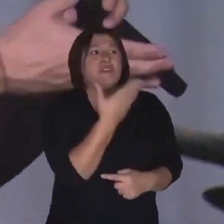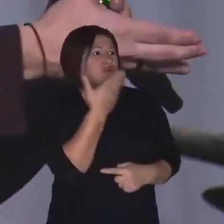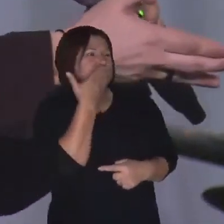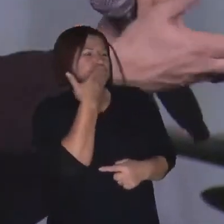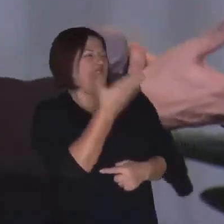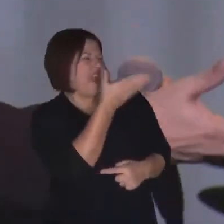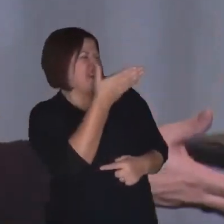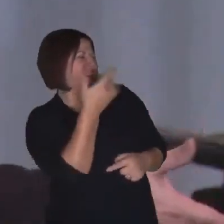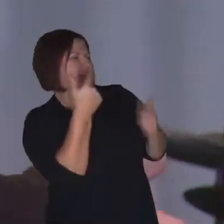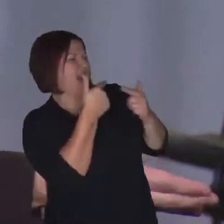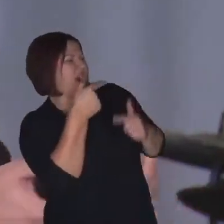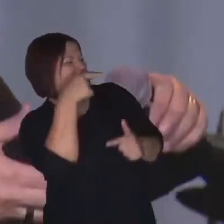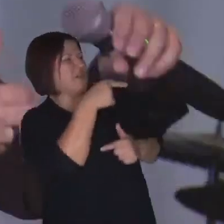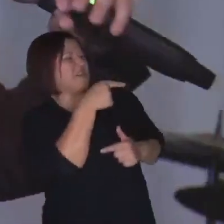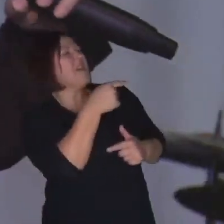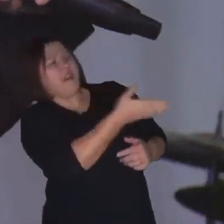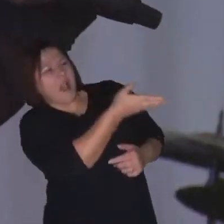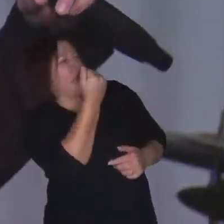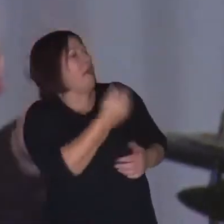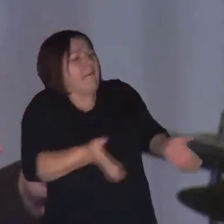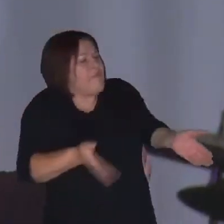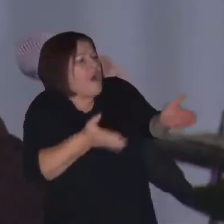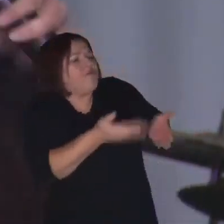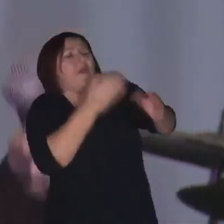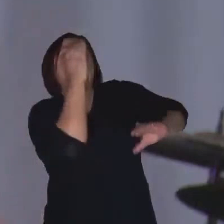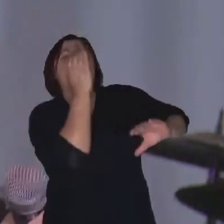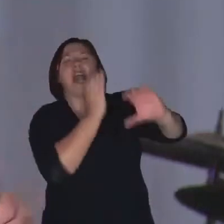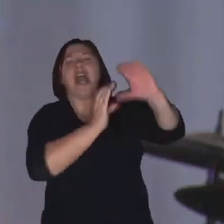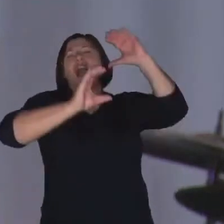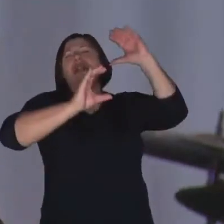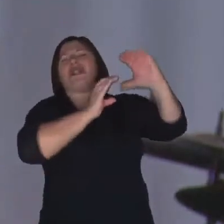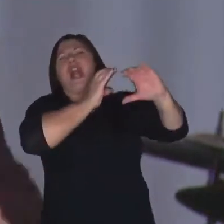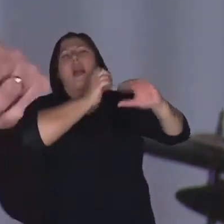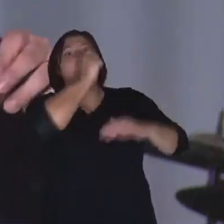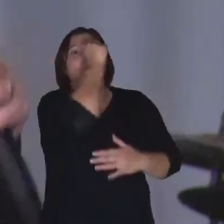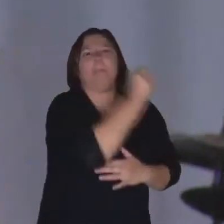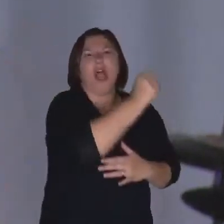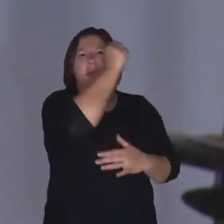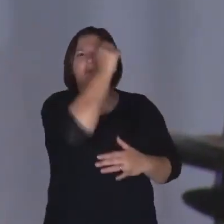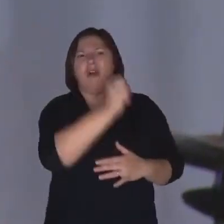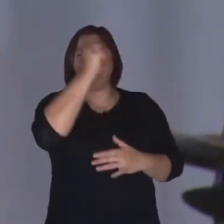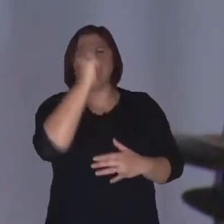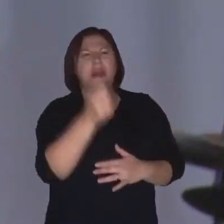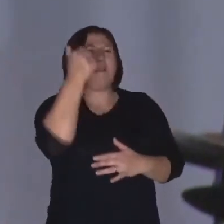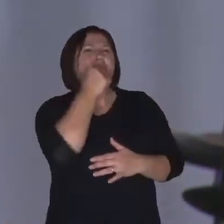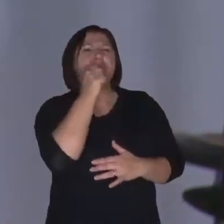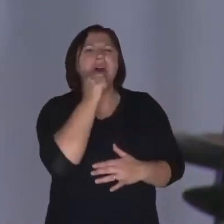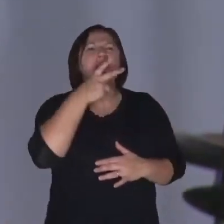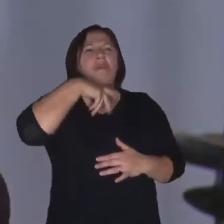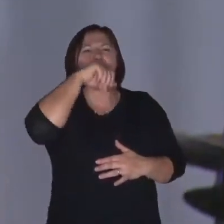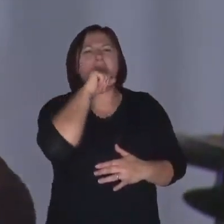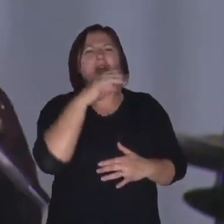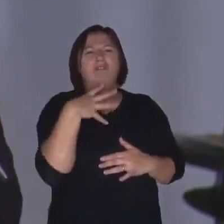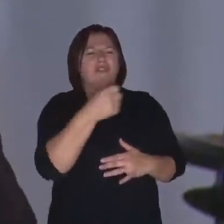Acabaram de matar um monte de profeta, acabaram de matar um monte de mãe, um monte de pai, um monte de filho.